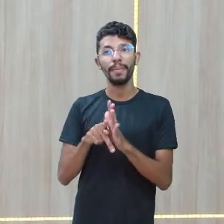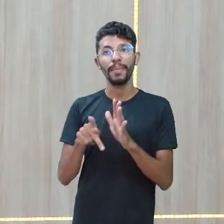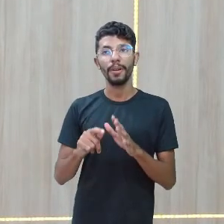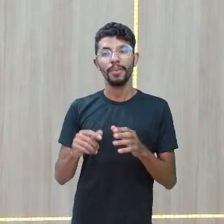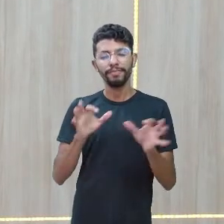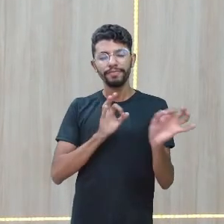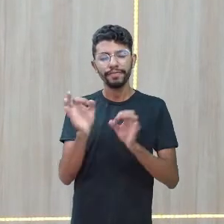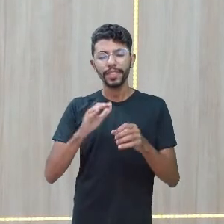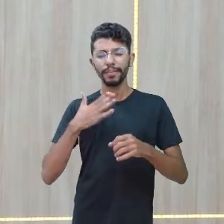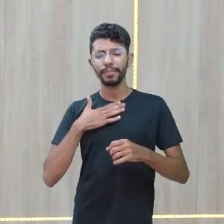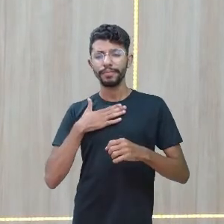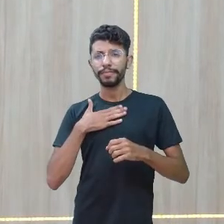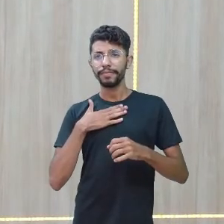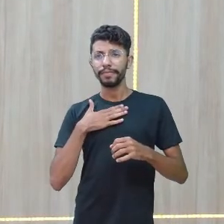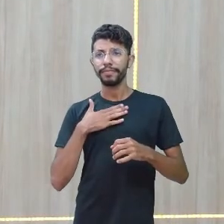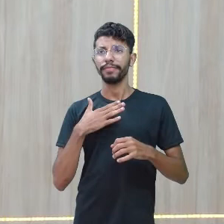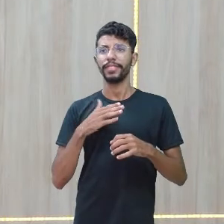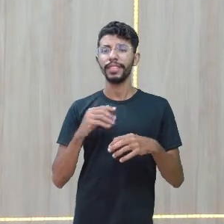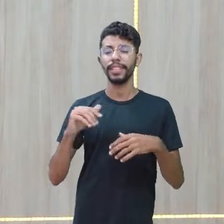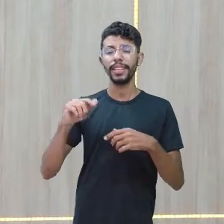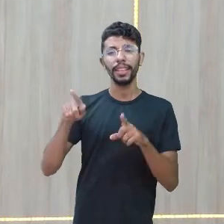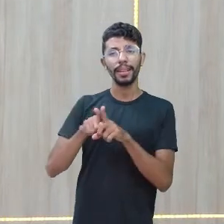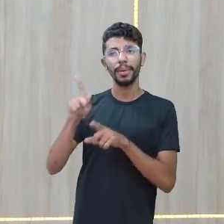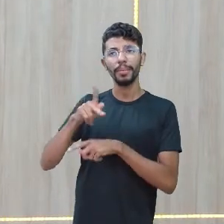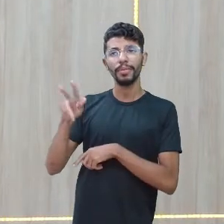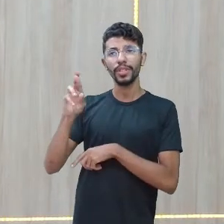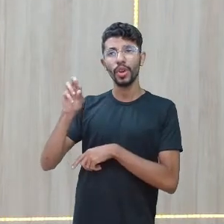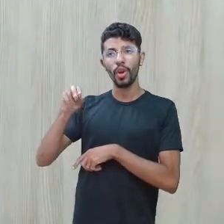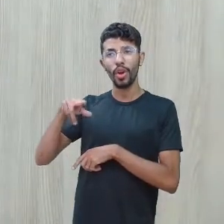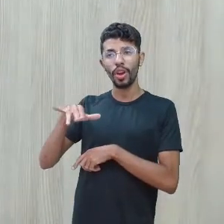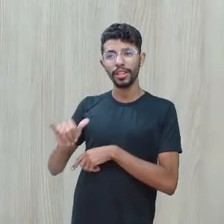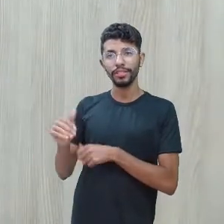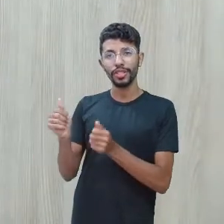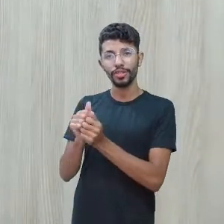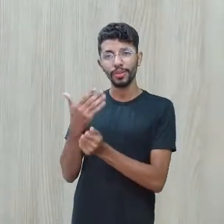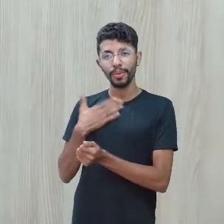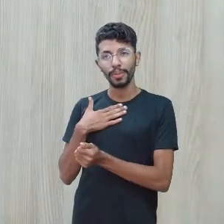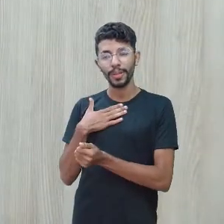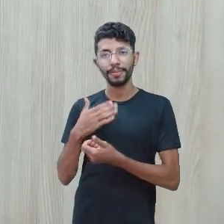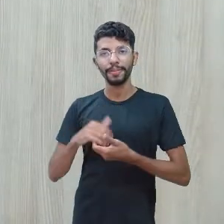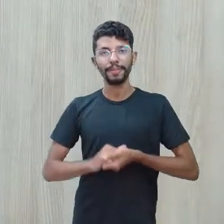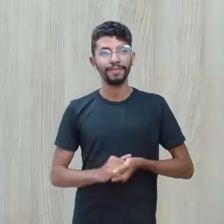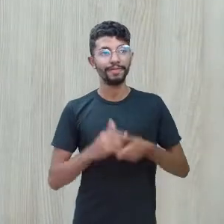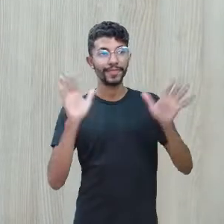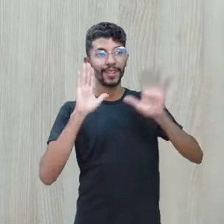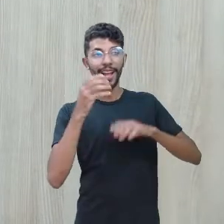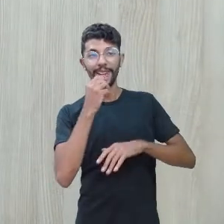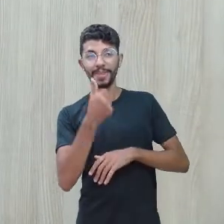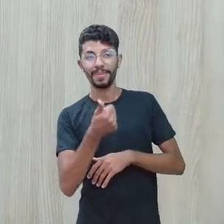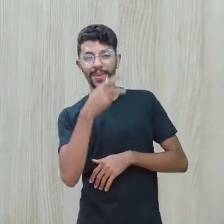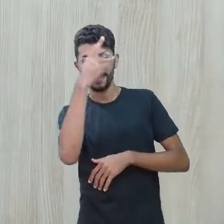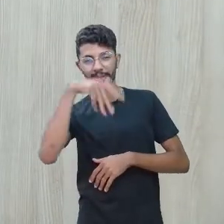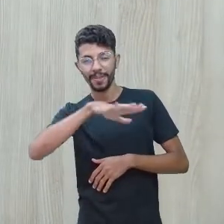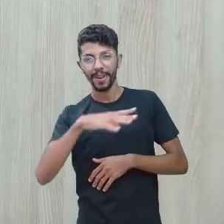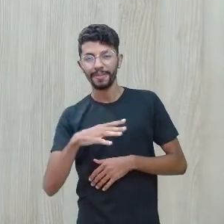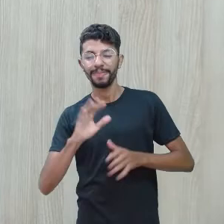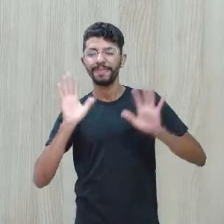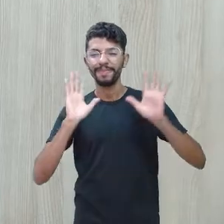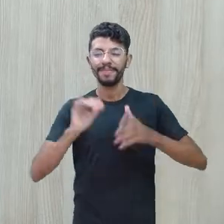por mim e pelo professor Rony Monteiro, que está aqui também. Professor. Hello, tudo bem, gente?